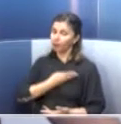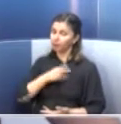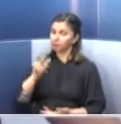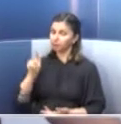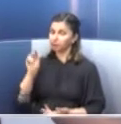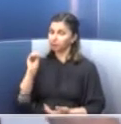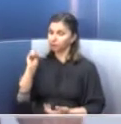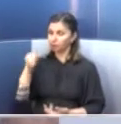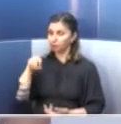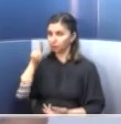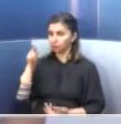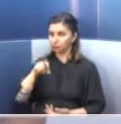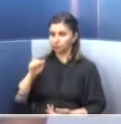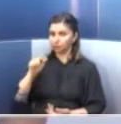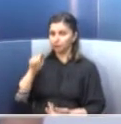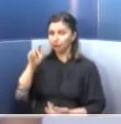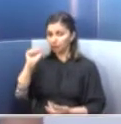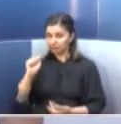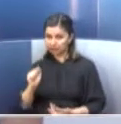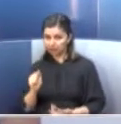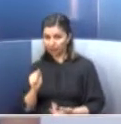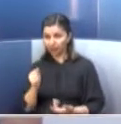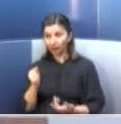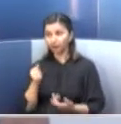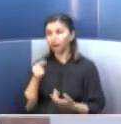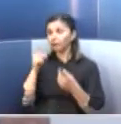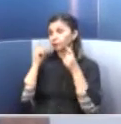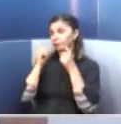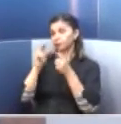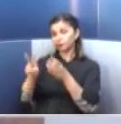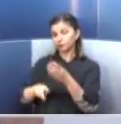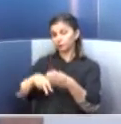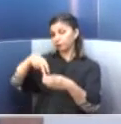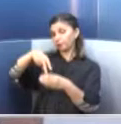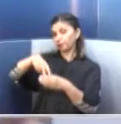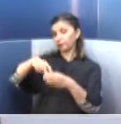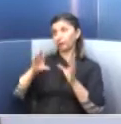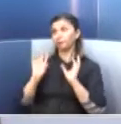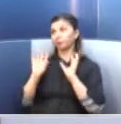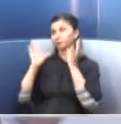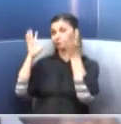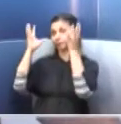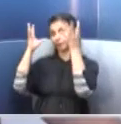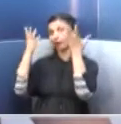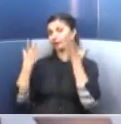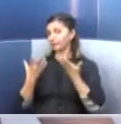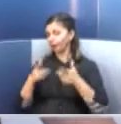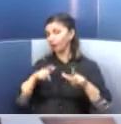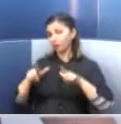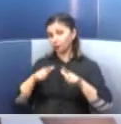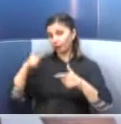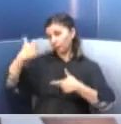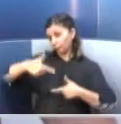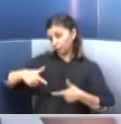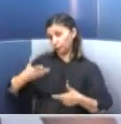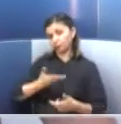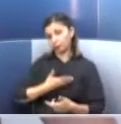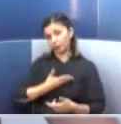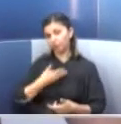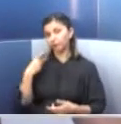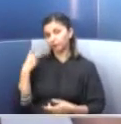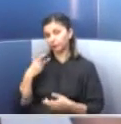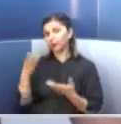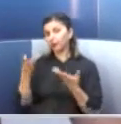vereador Gonzaga, é raro a gente subir aqui na tribuna para poder elogiar os trabalhos de um outro colega, não é? Mas eu quero fazer isso